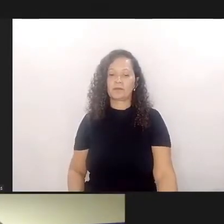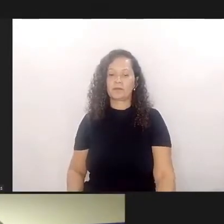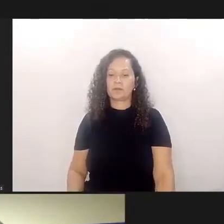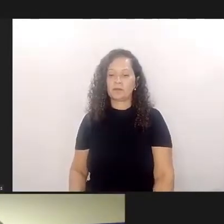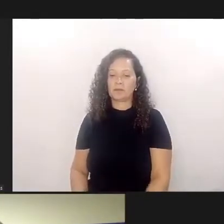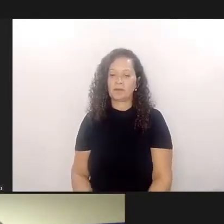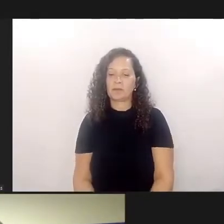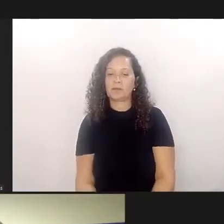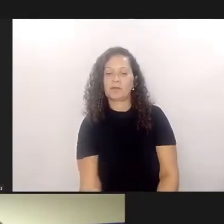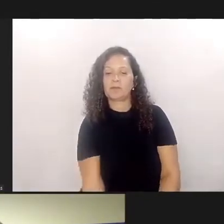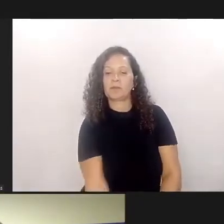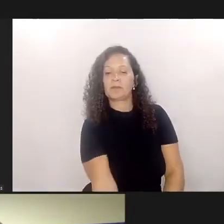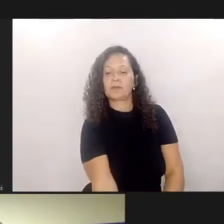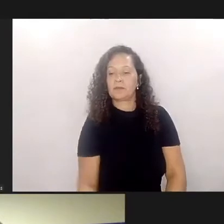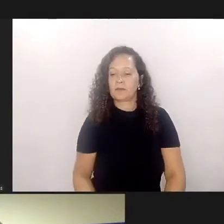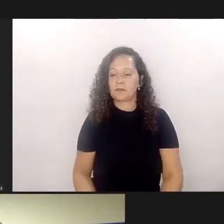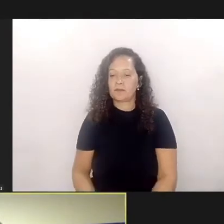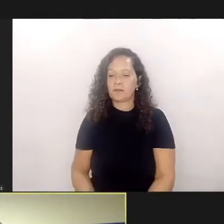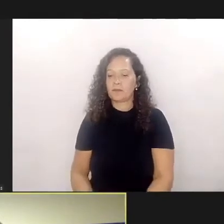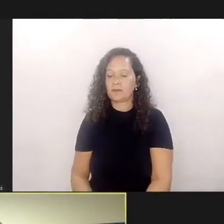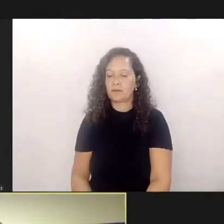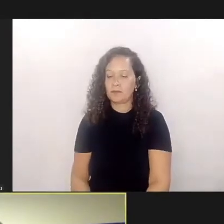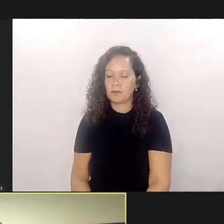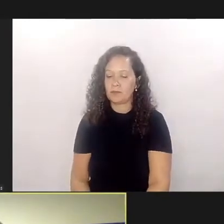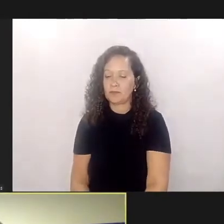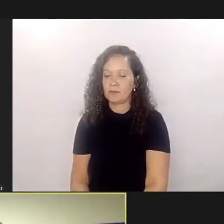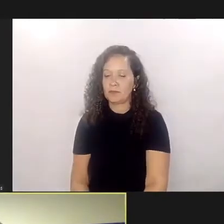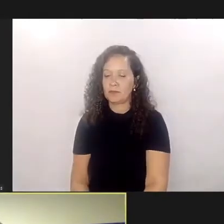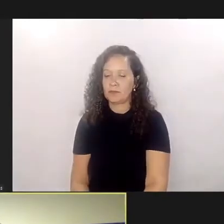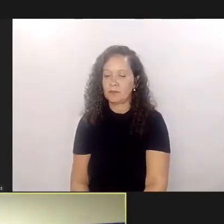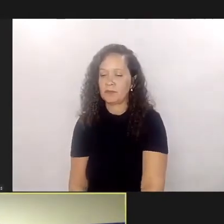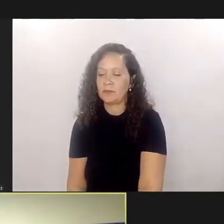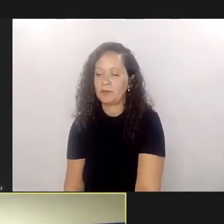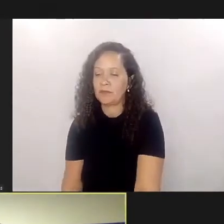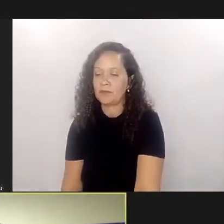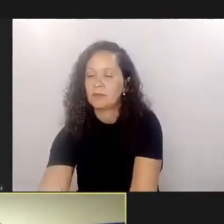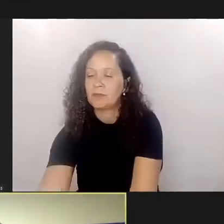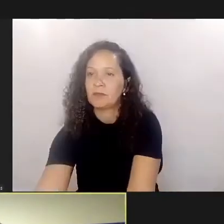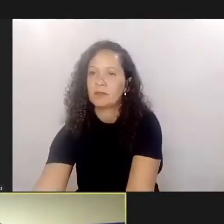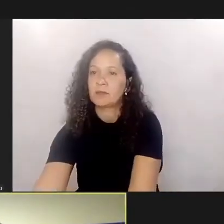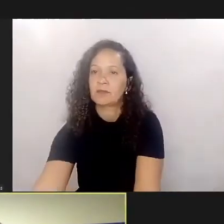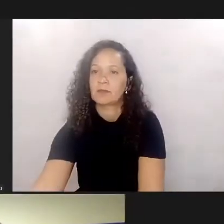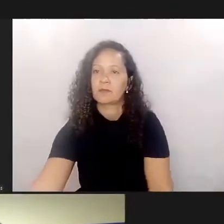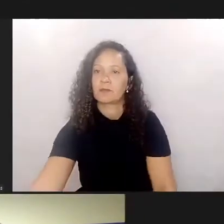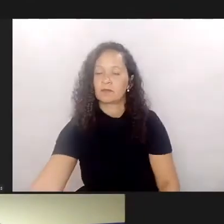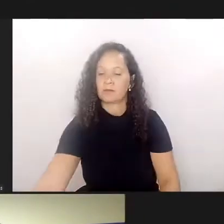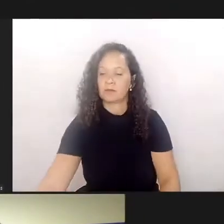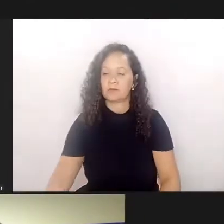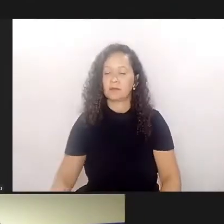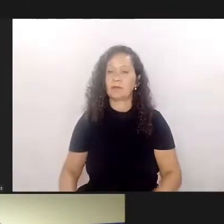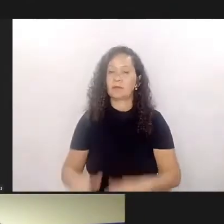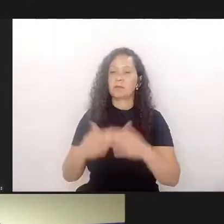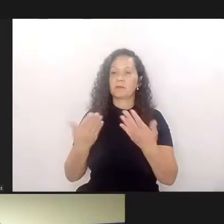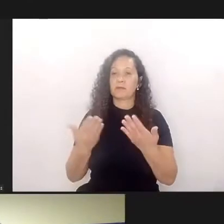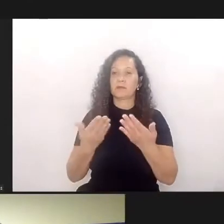Só um minuto aqui que eu estou tentando me organizar. Bom, a primeira pergunta... A primeira pergunta é